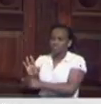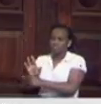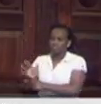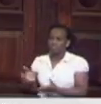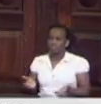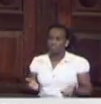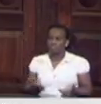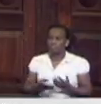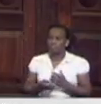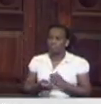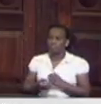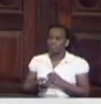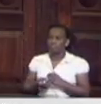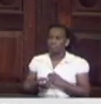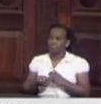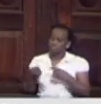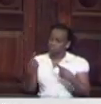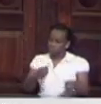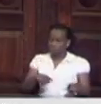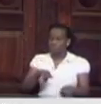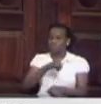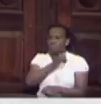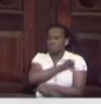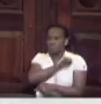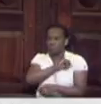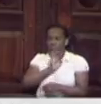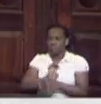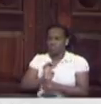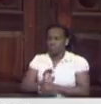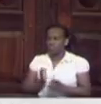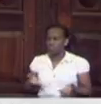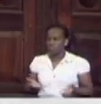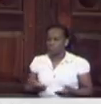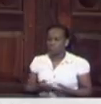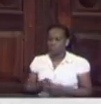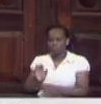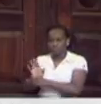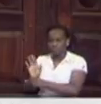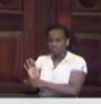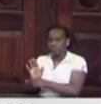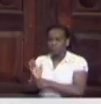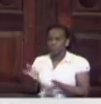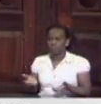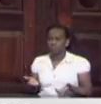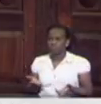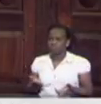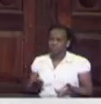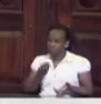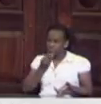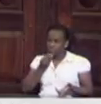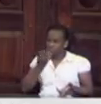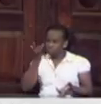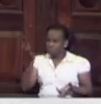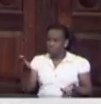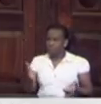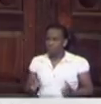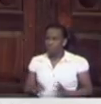portarão contra os interesses do Estado do Rio de Janeiro, previamente anunciado.